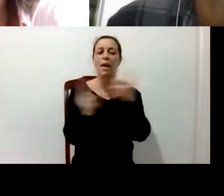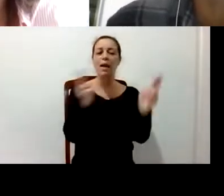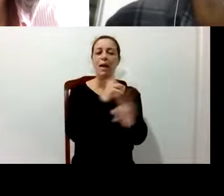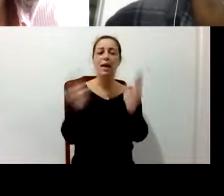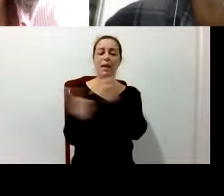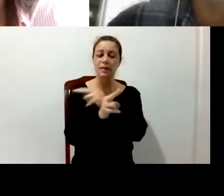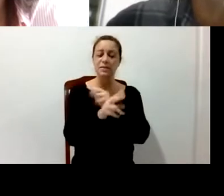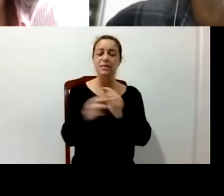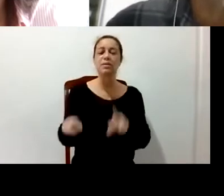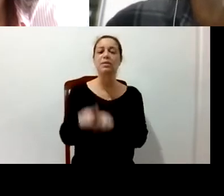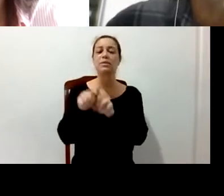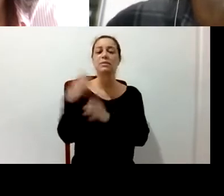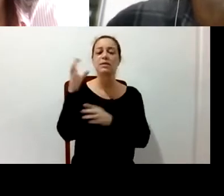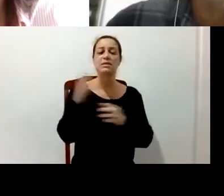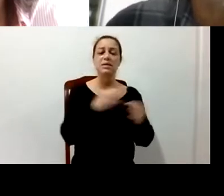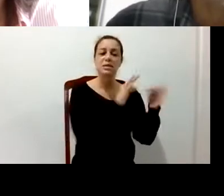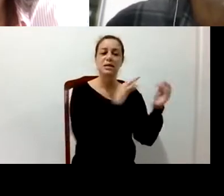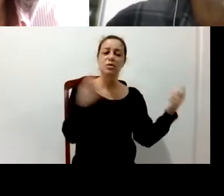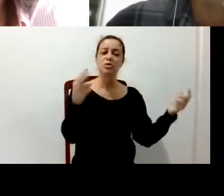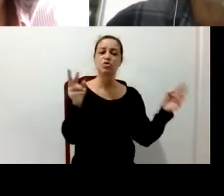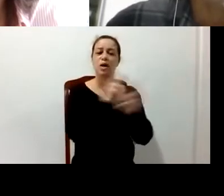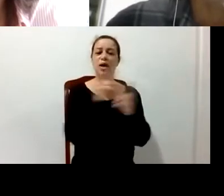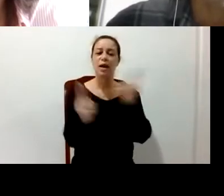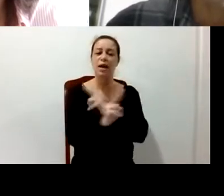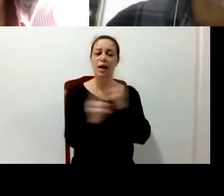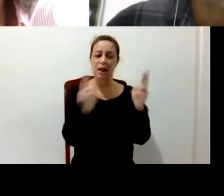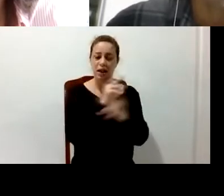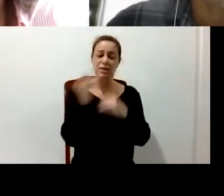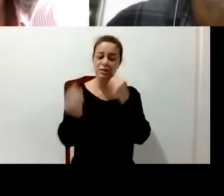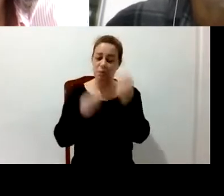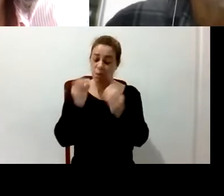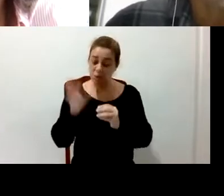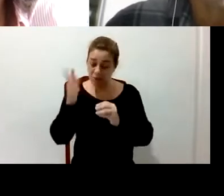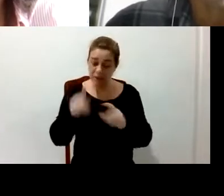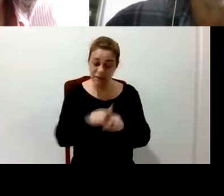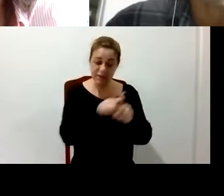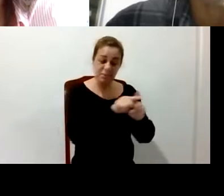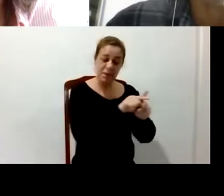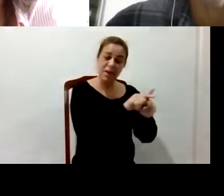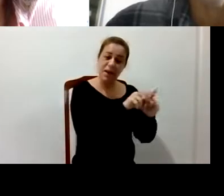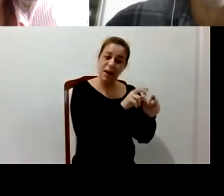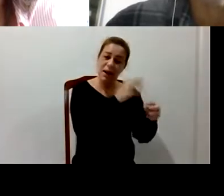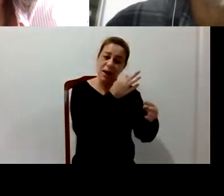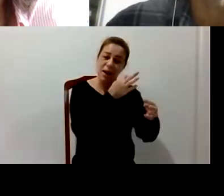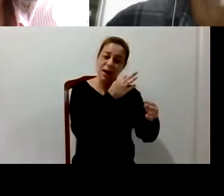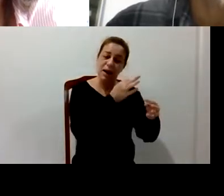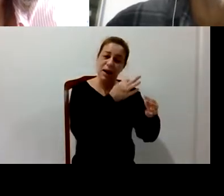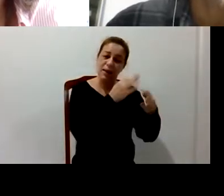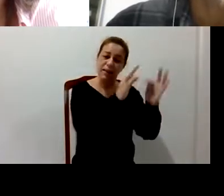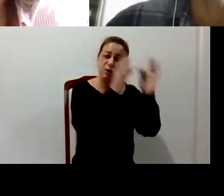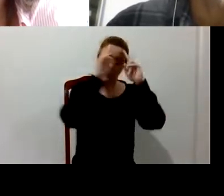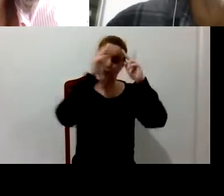ciborgue, né? Meio máquina, meio homem, né? Meio humano, enfim. É uma discussão filosófica